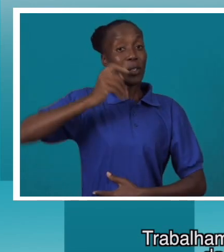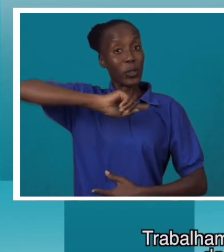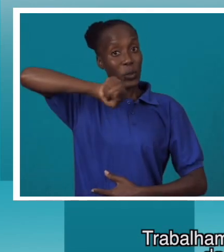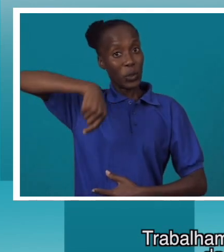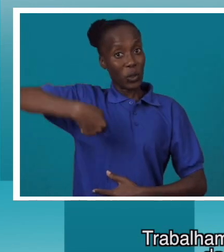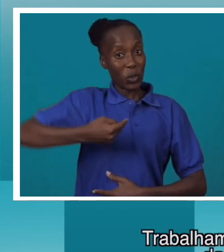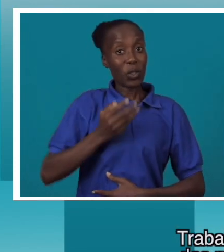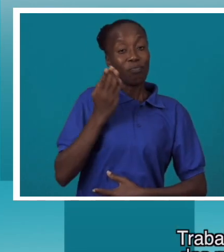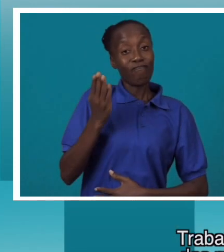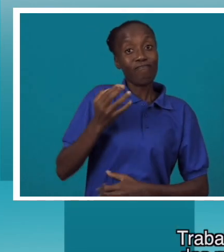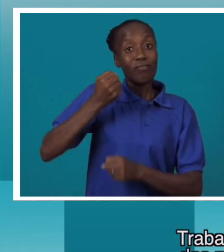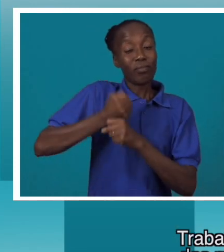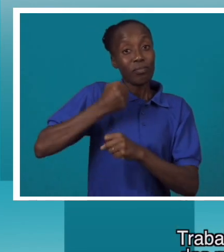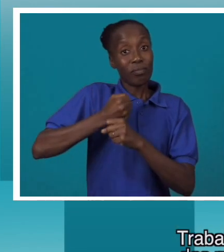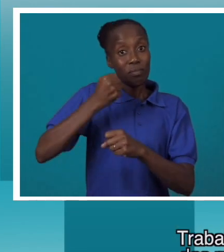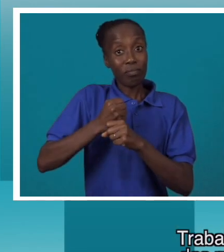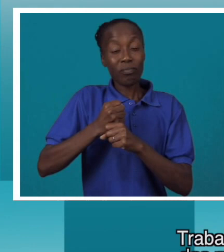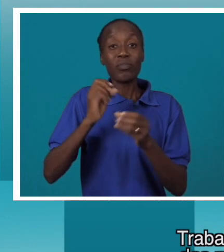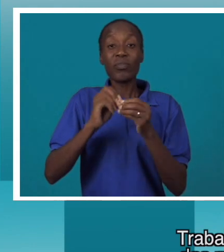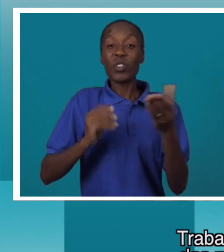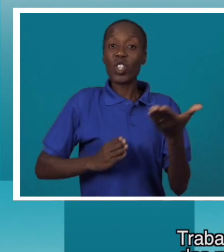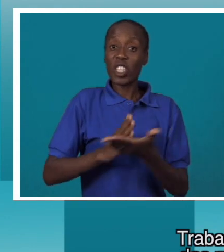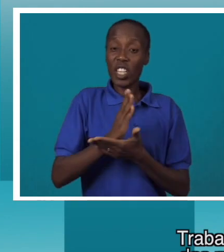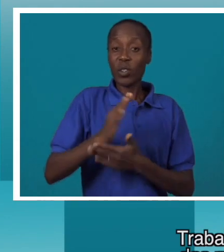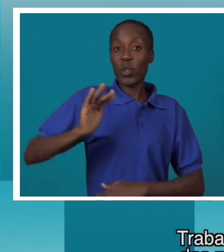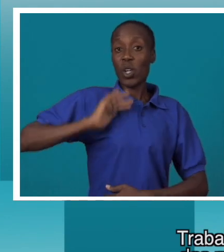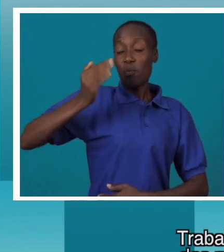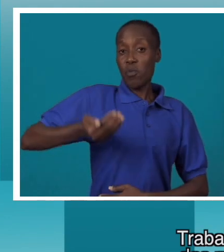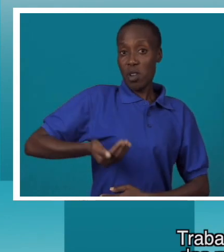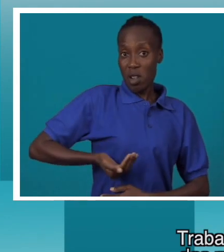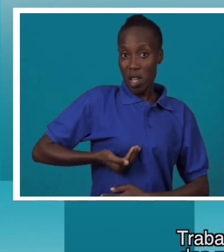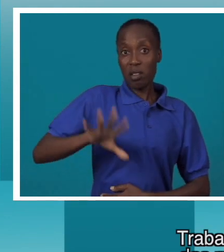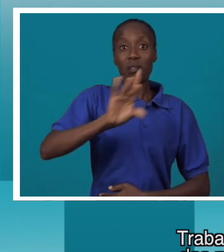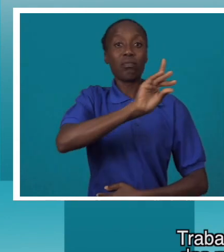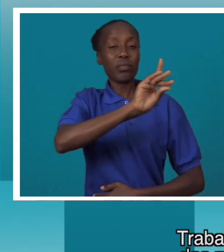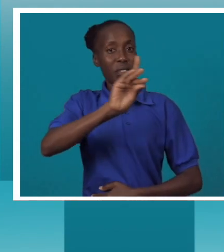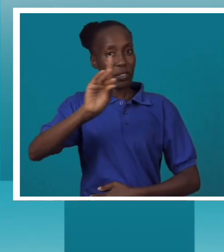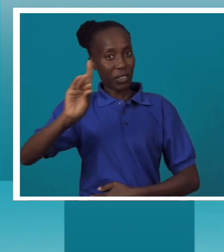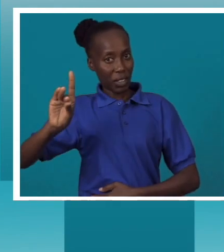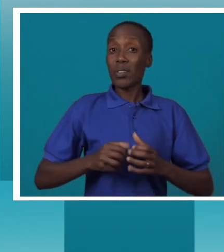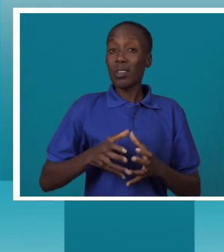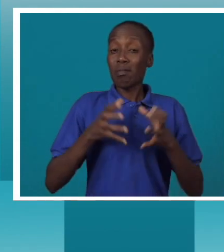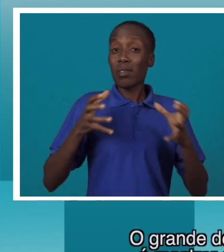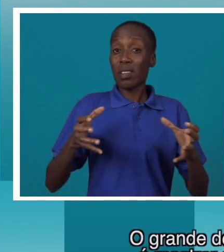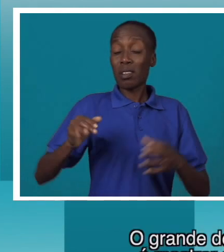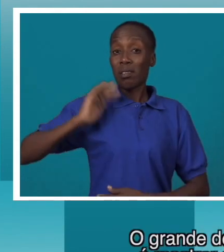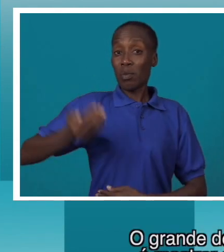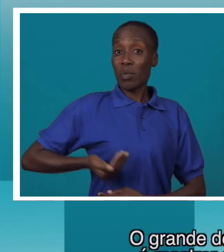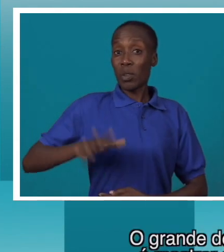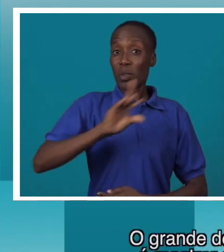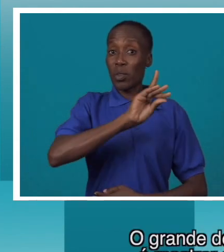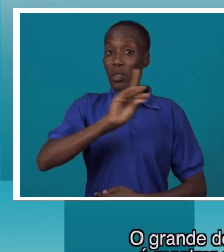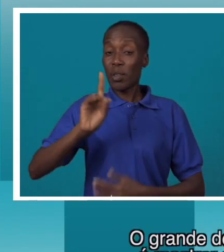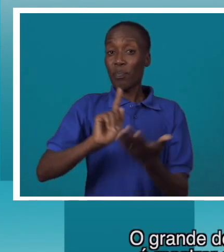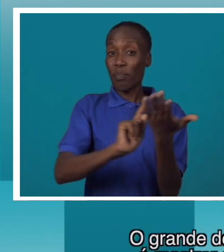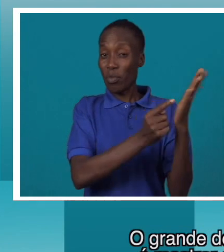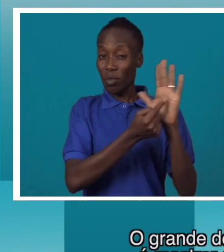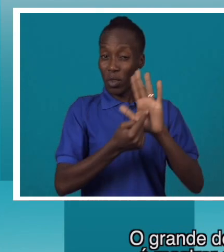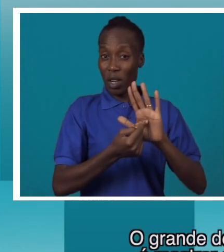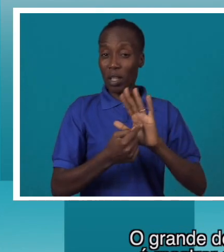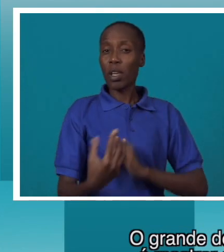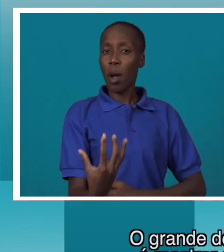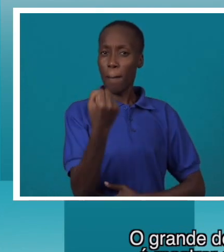só trabalham em prol dos direitos das mulheres com deficiência. O grande desafio das mulheres com deficiência